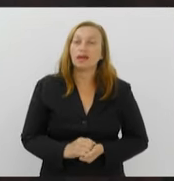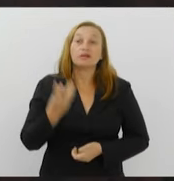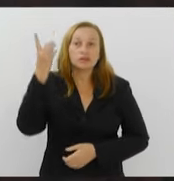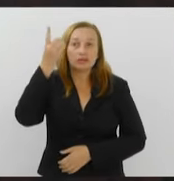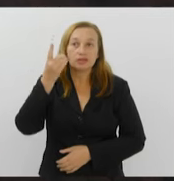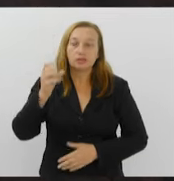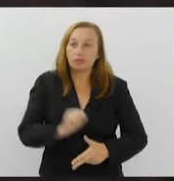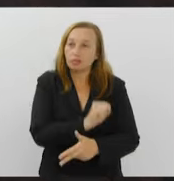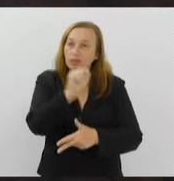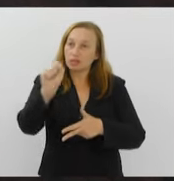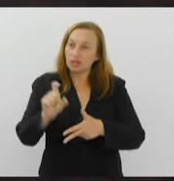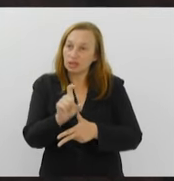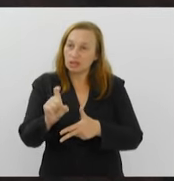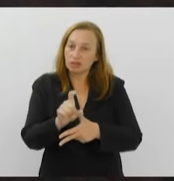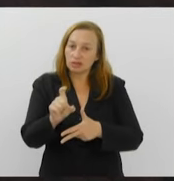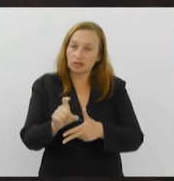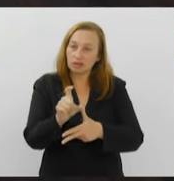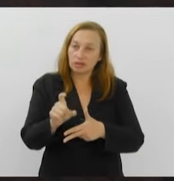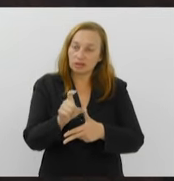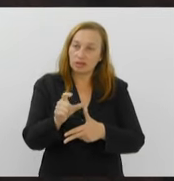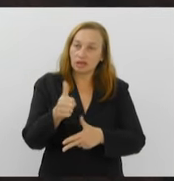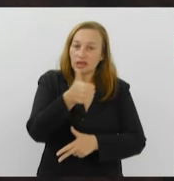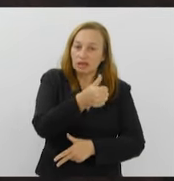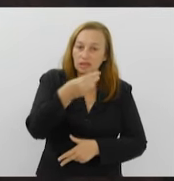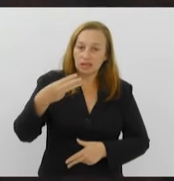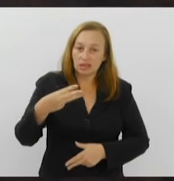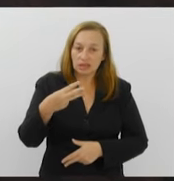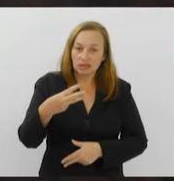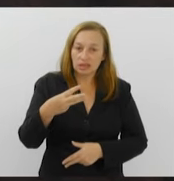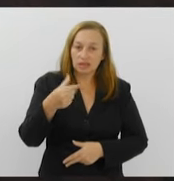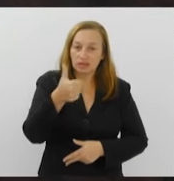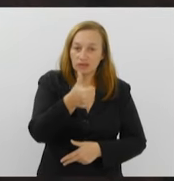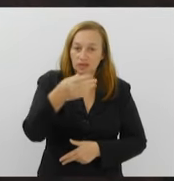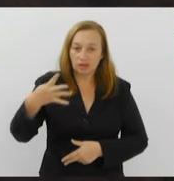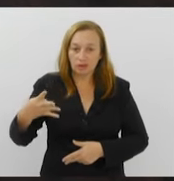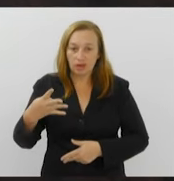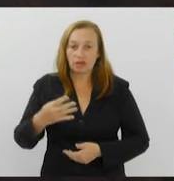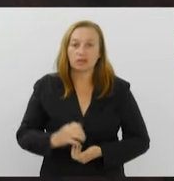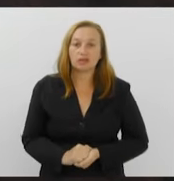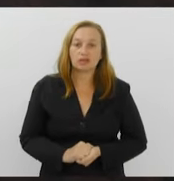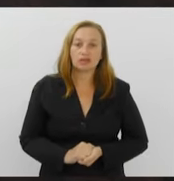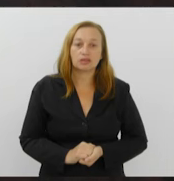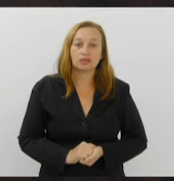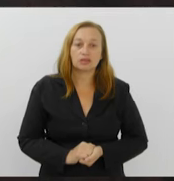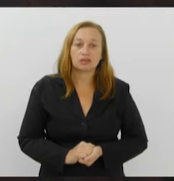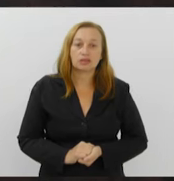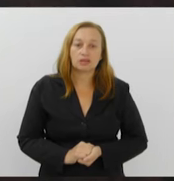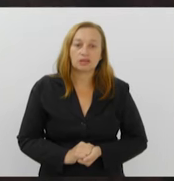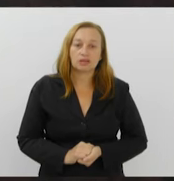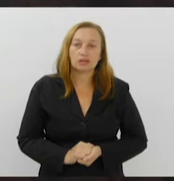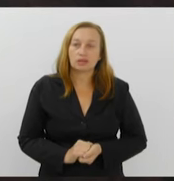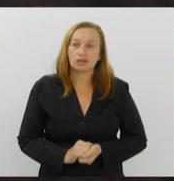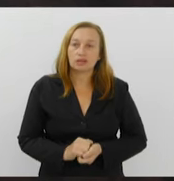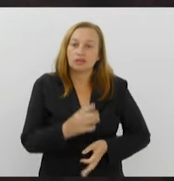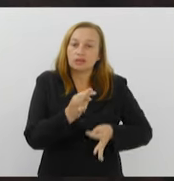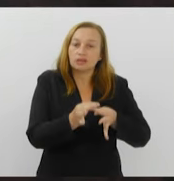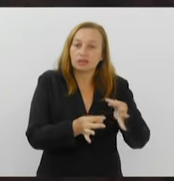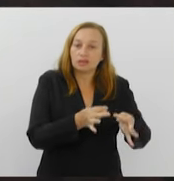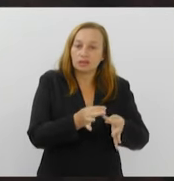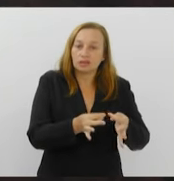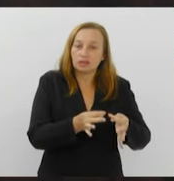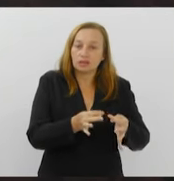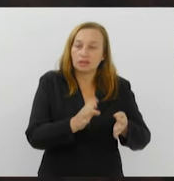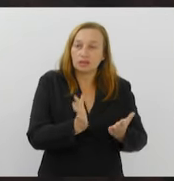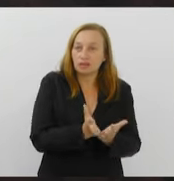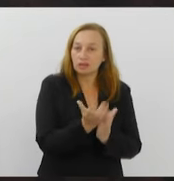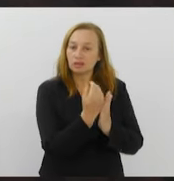do Poder Executivo, mensagem número 13 de 24, que estabelece tratamento tributário